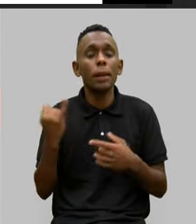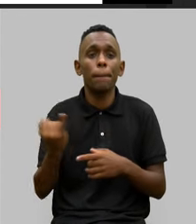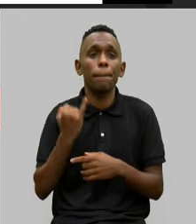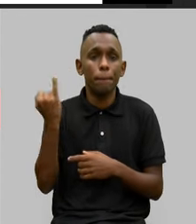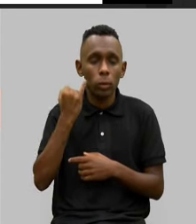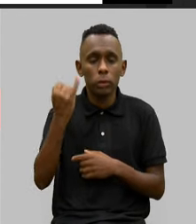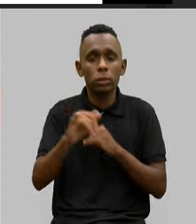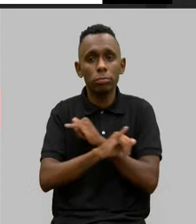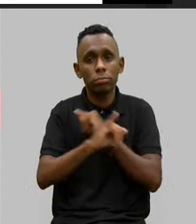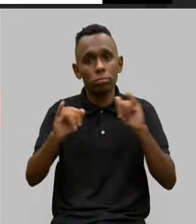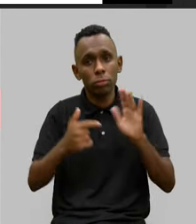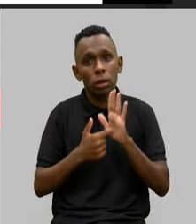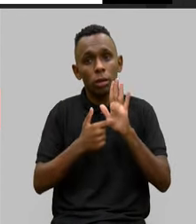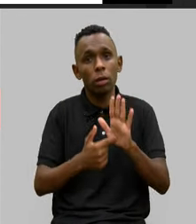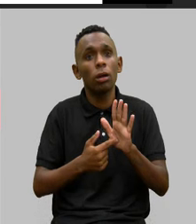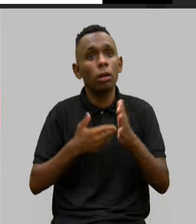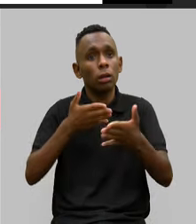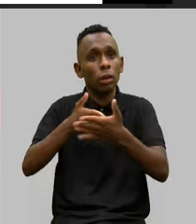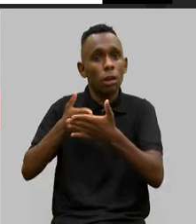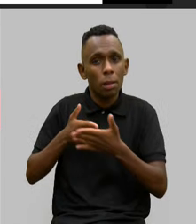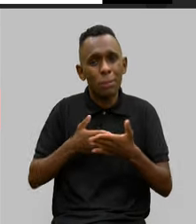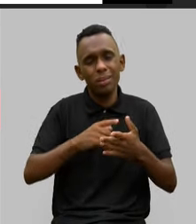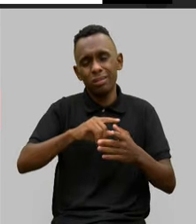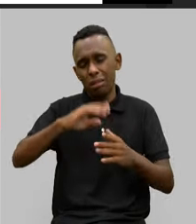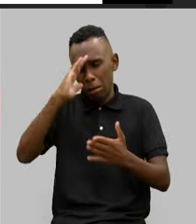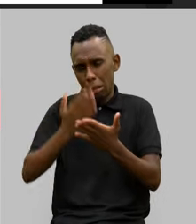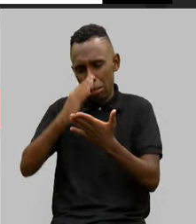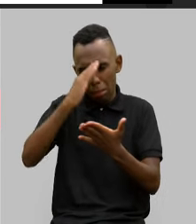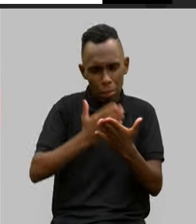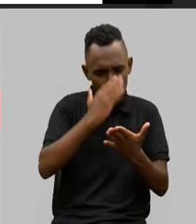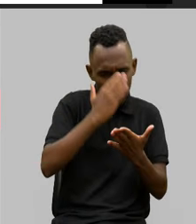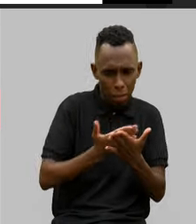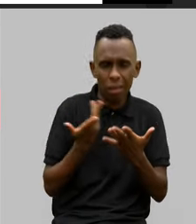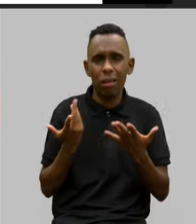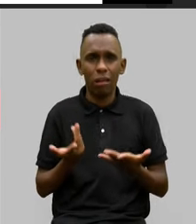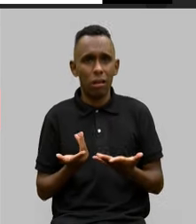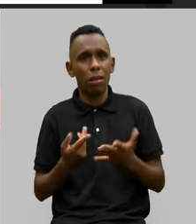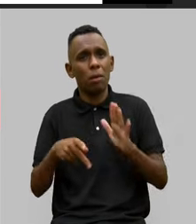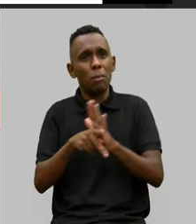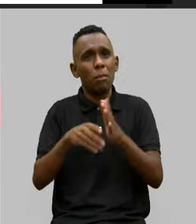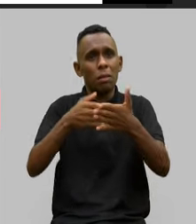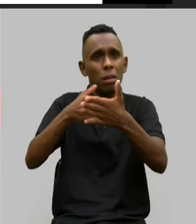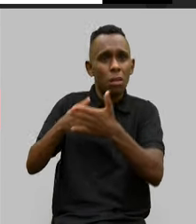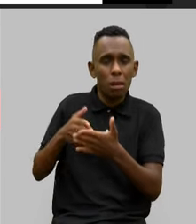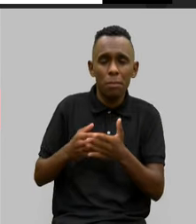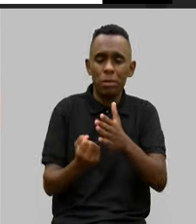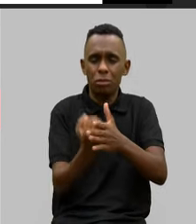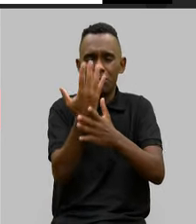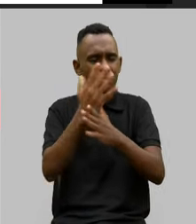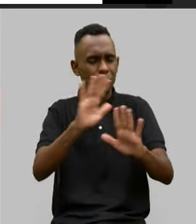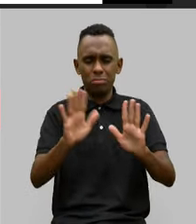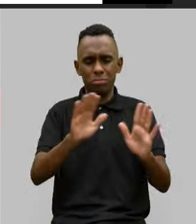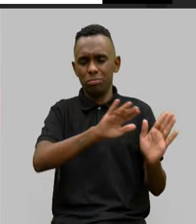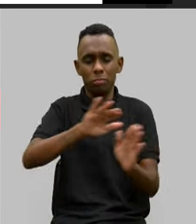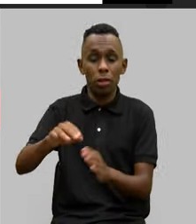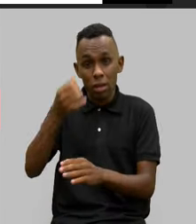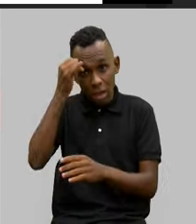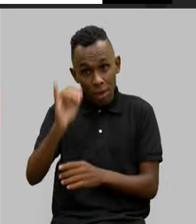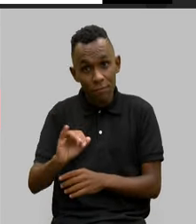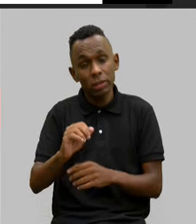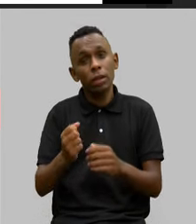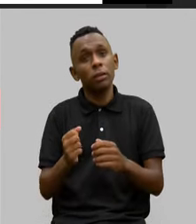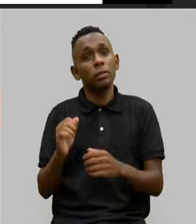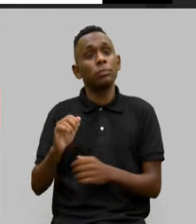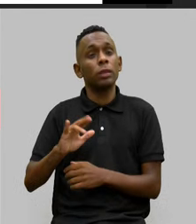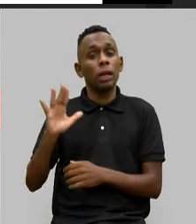citar que os entraves ideológicos em torno do estigma envolvendo o uso da panta eles devem ser refutados a cannabis